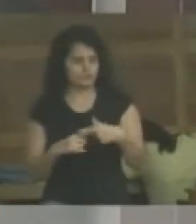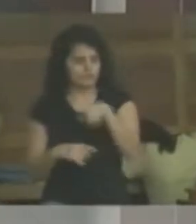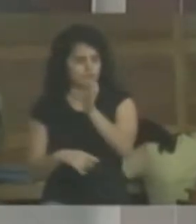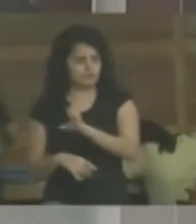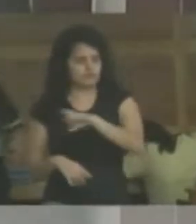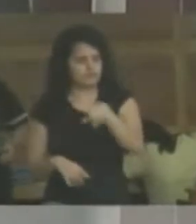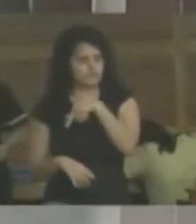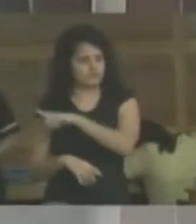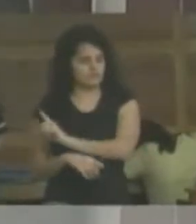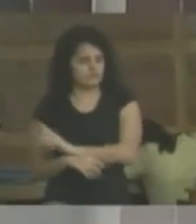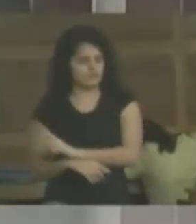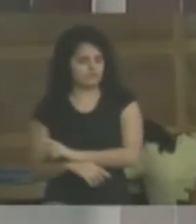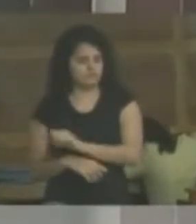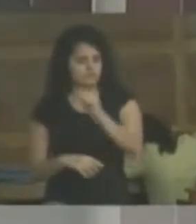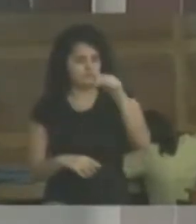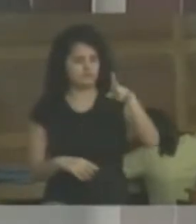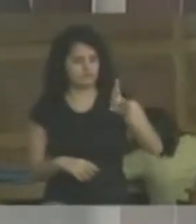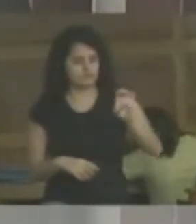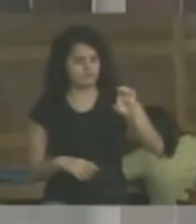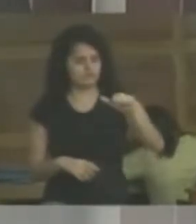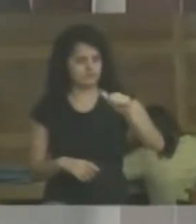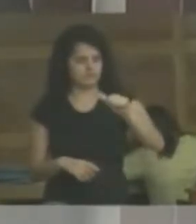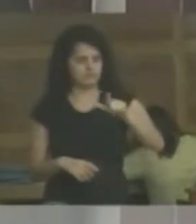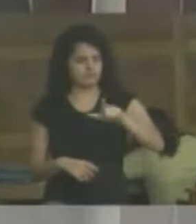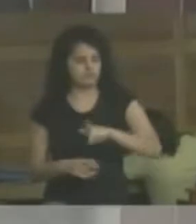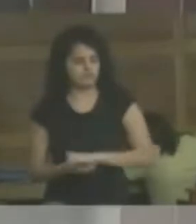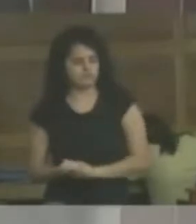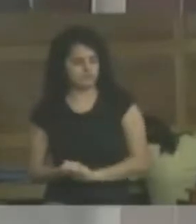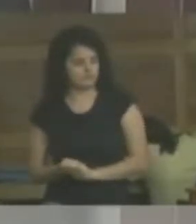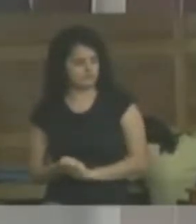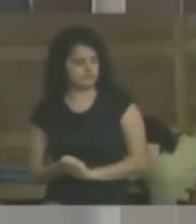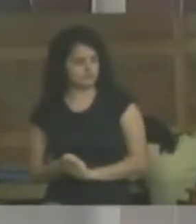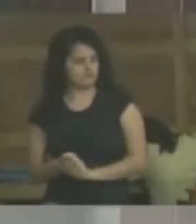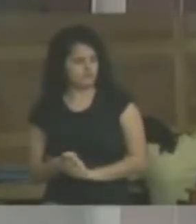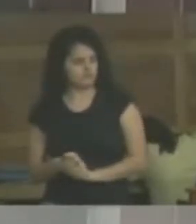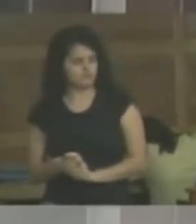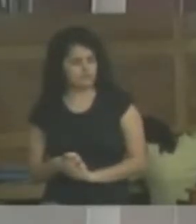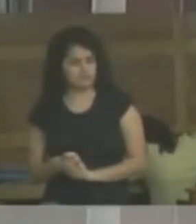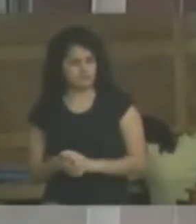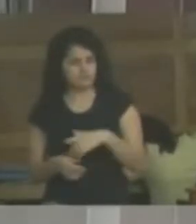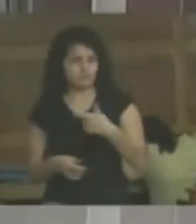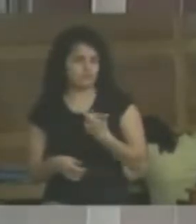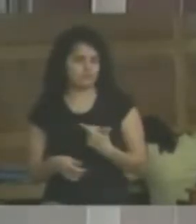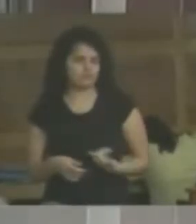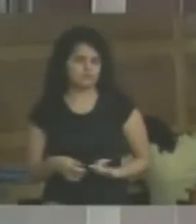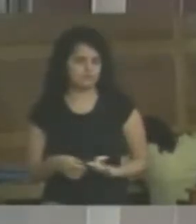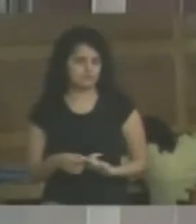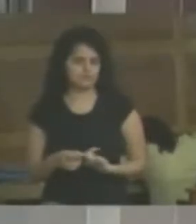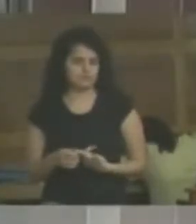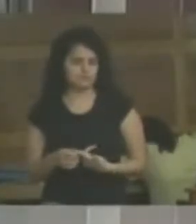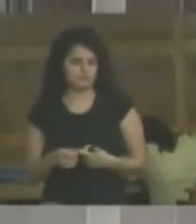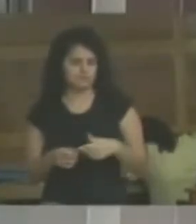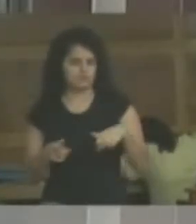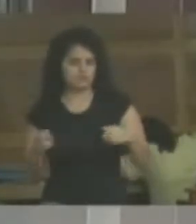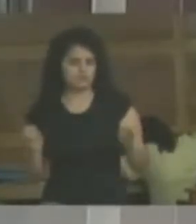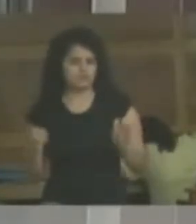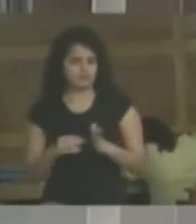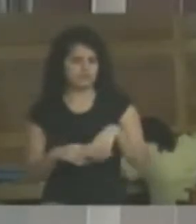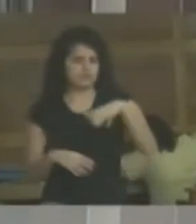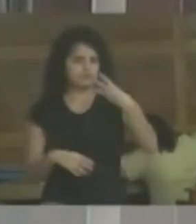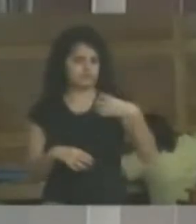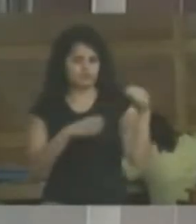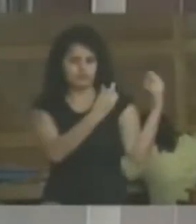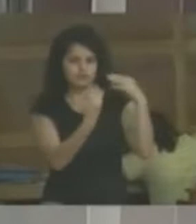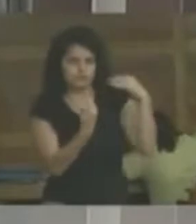lá, Ministério Areal, a Assembleia de Deus, Ministério Areal, que está lá, a sede, não consegue ligar 3 ar-condicionados